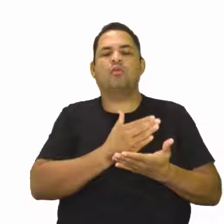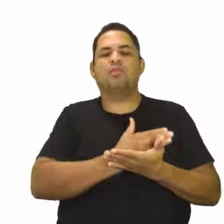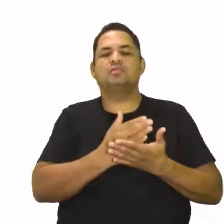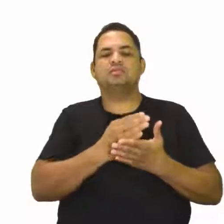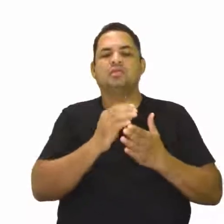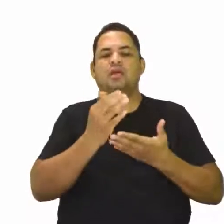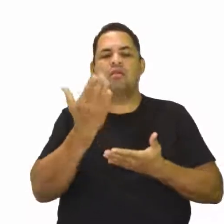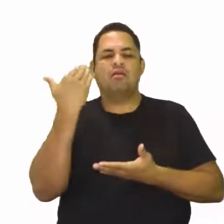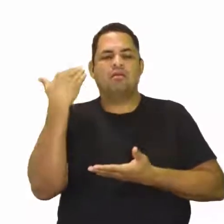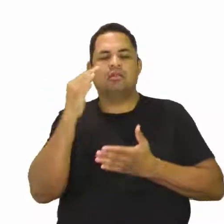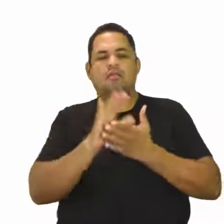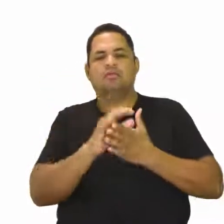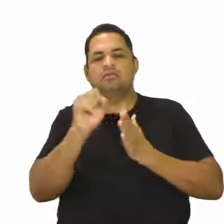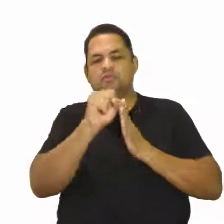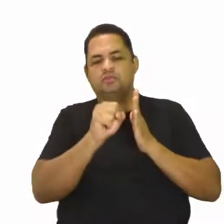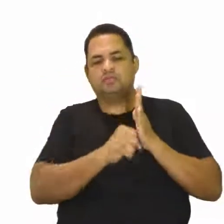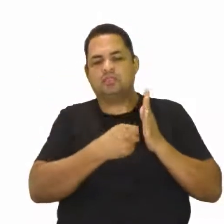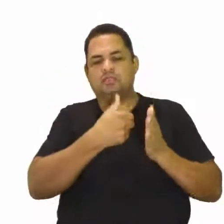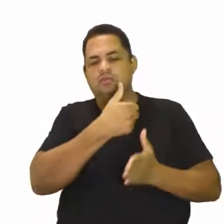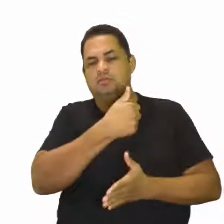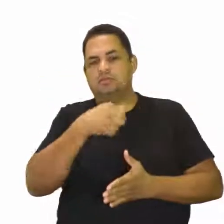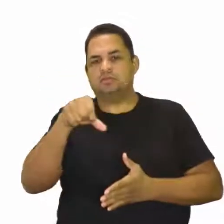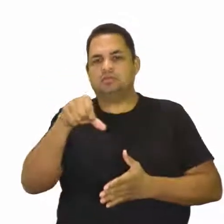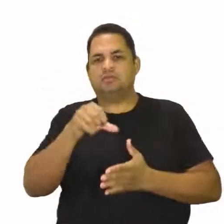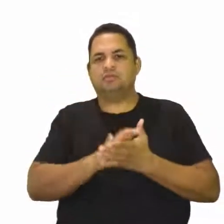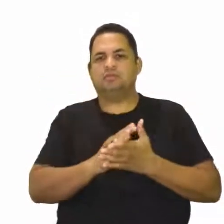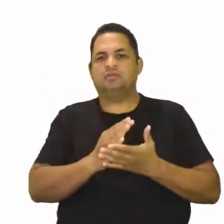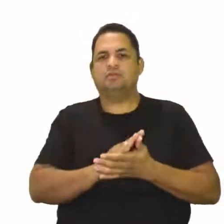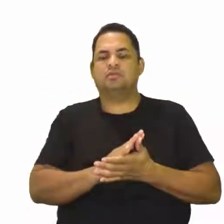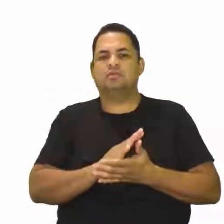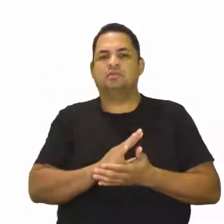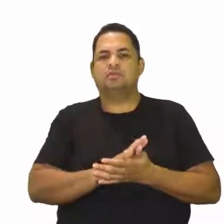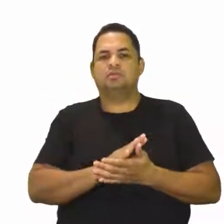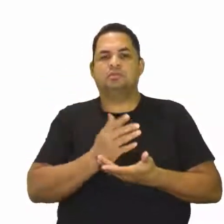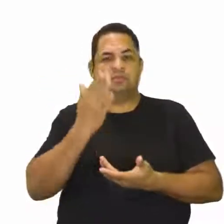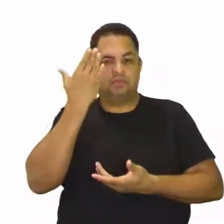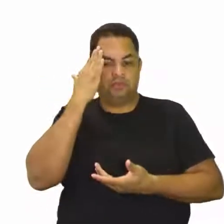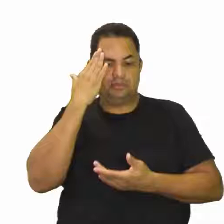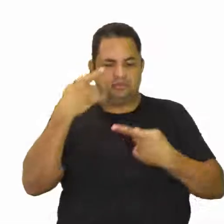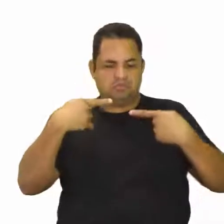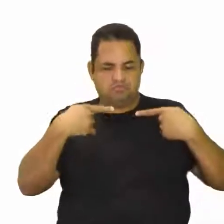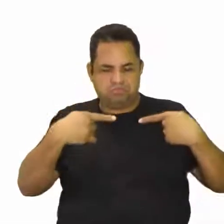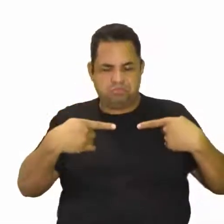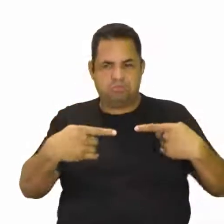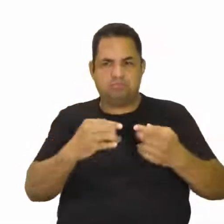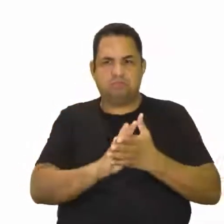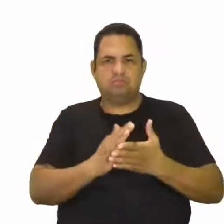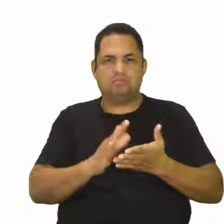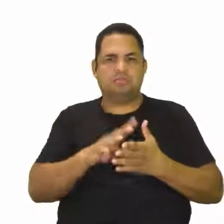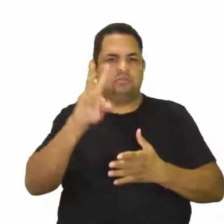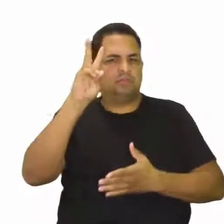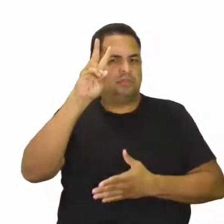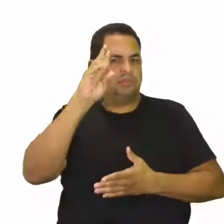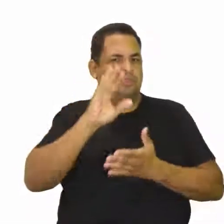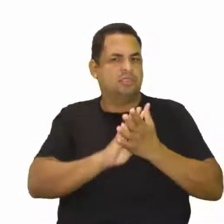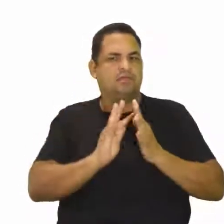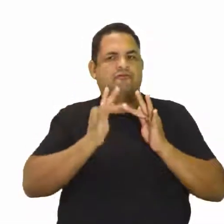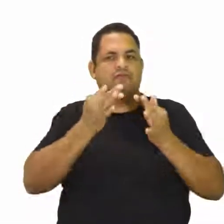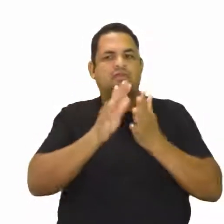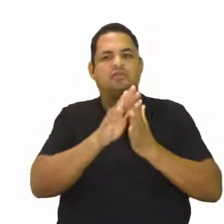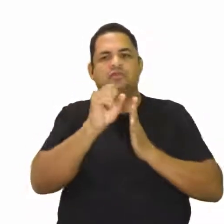XIX, o sionismo. Para entender esse conflito, é preciso recuar até o fim do